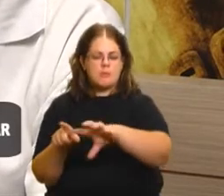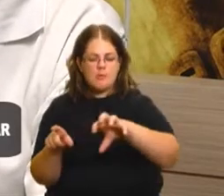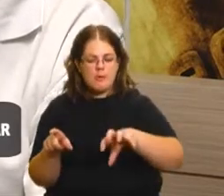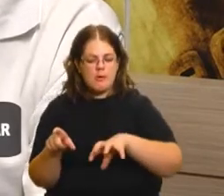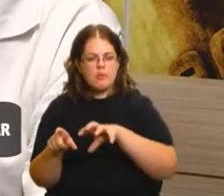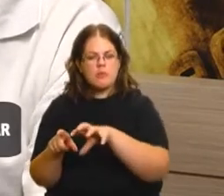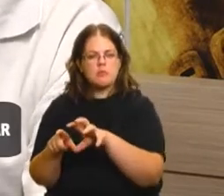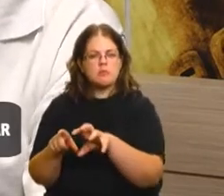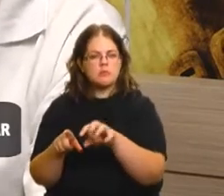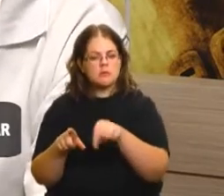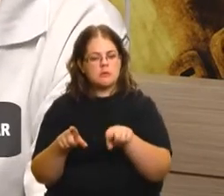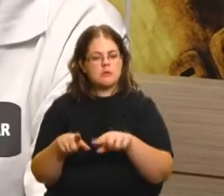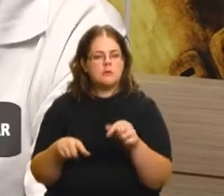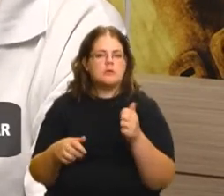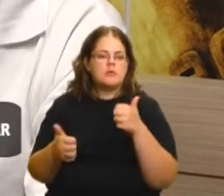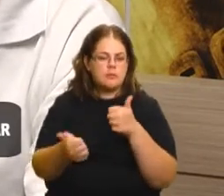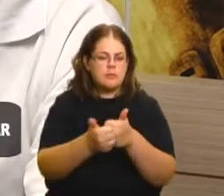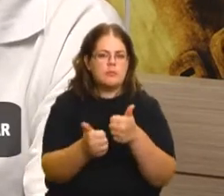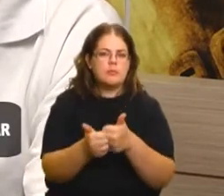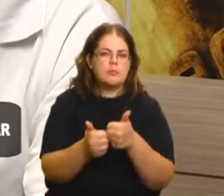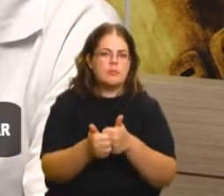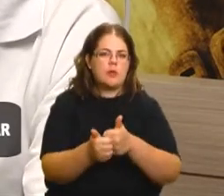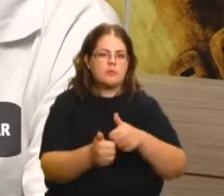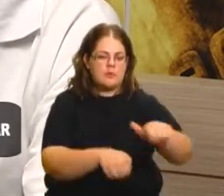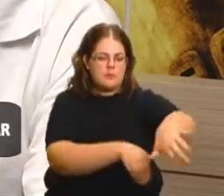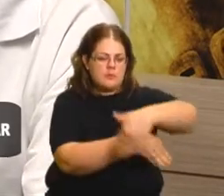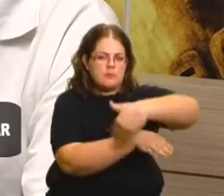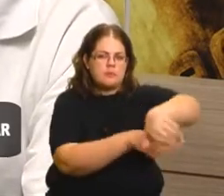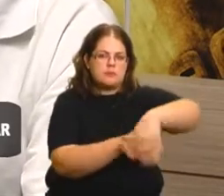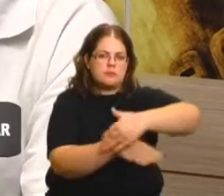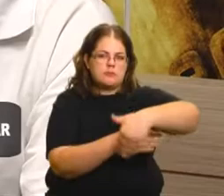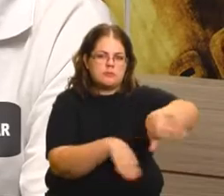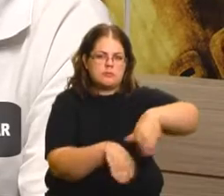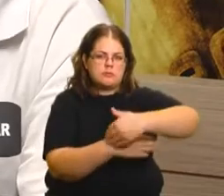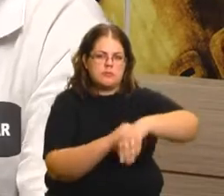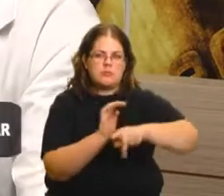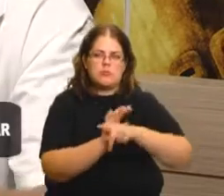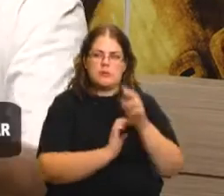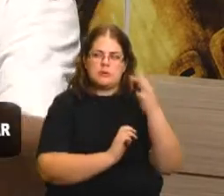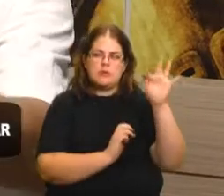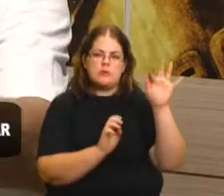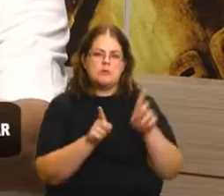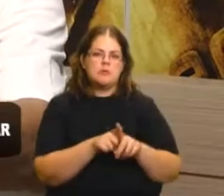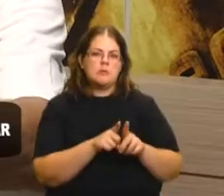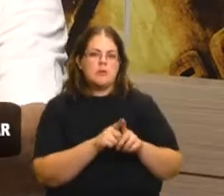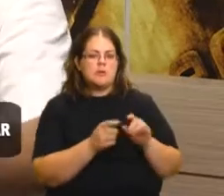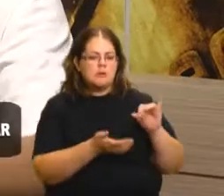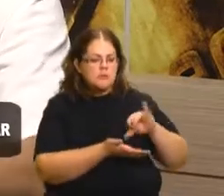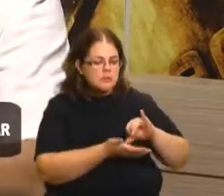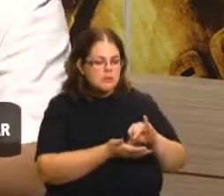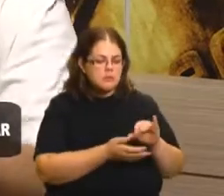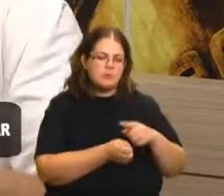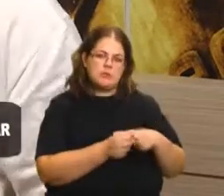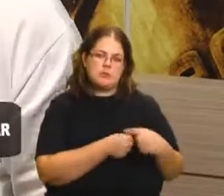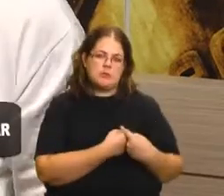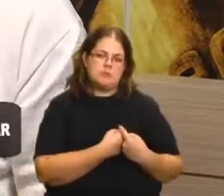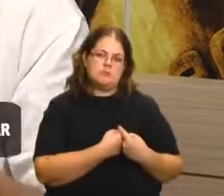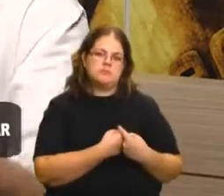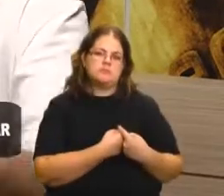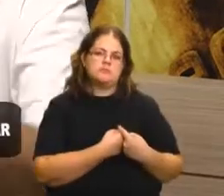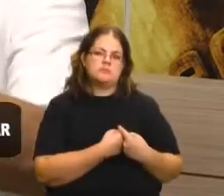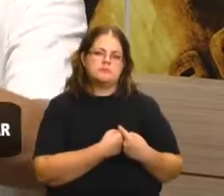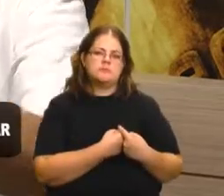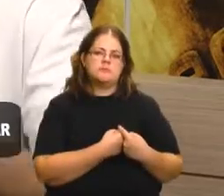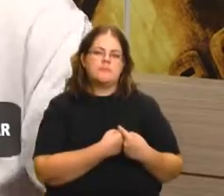rurais situadas próximas de rodovias federais e de centros urbanos, com um determinado, com